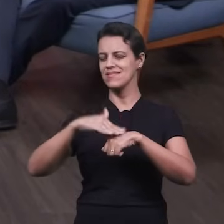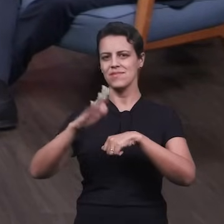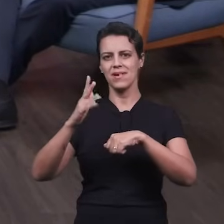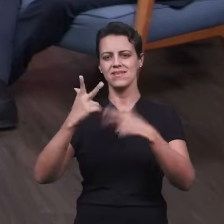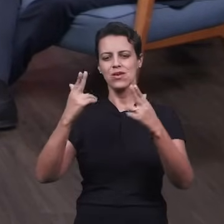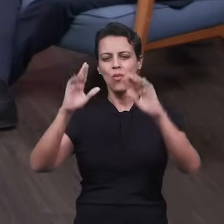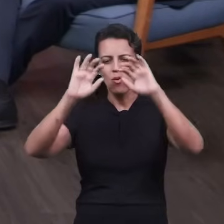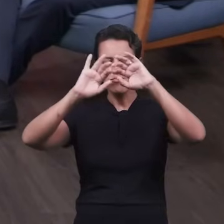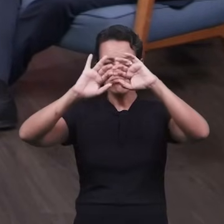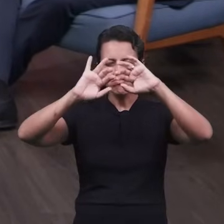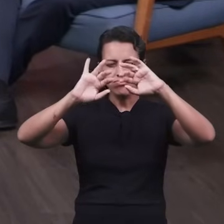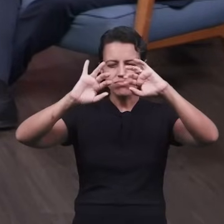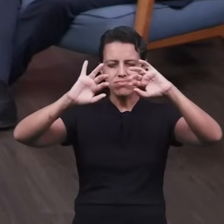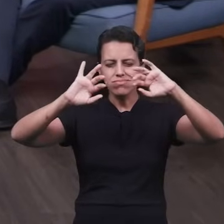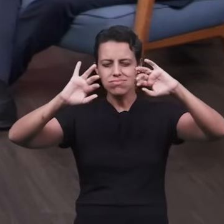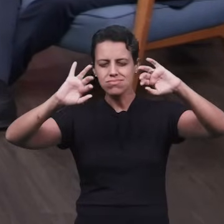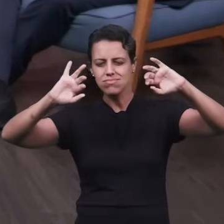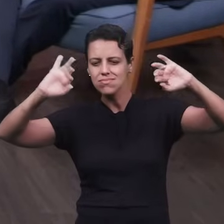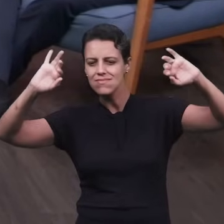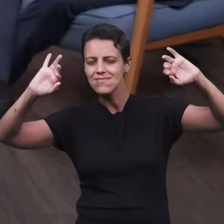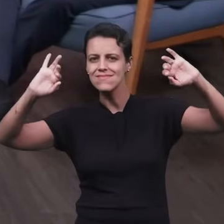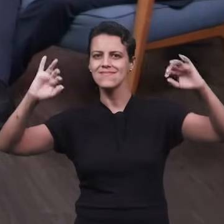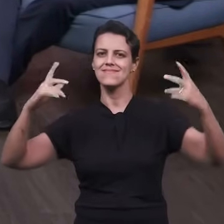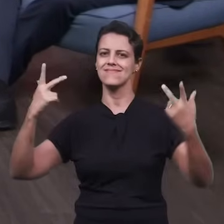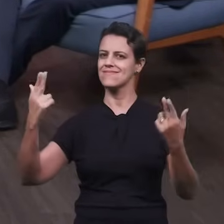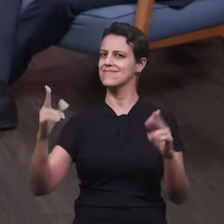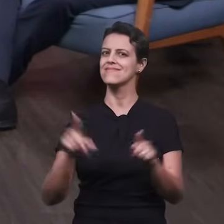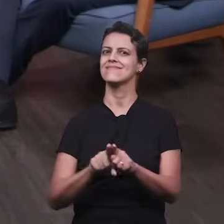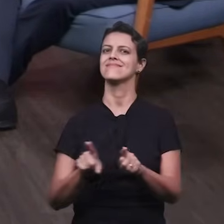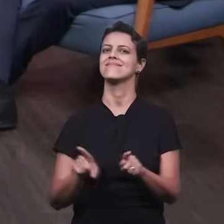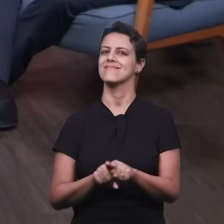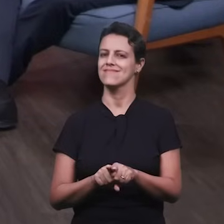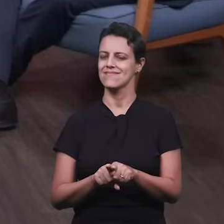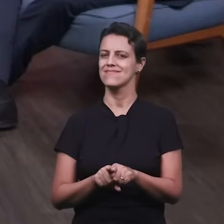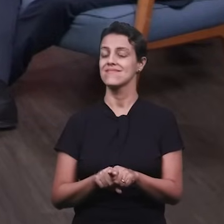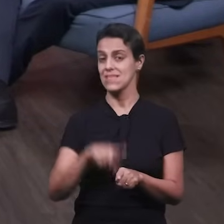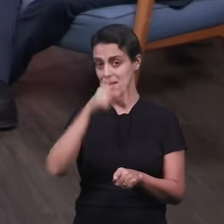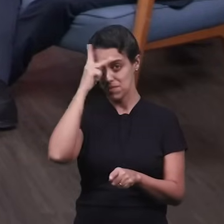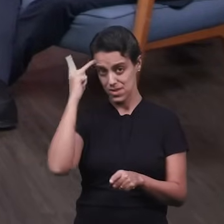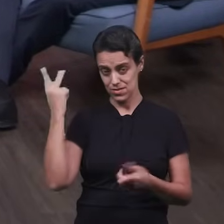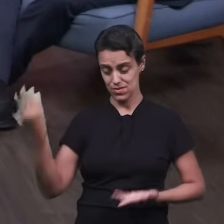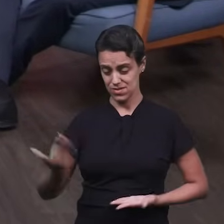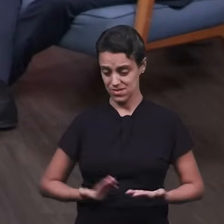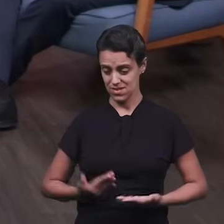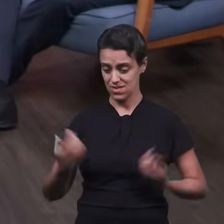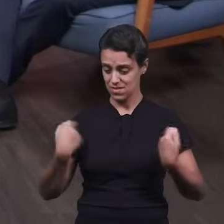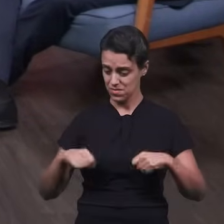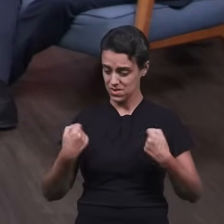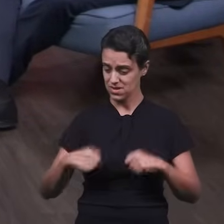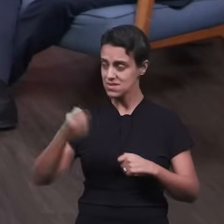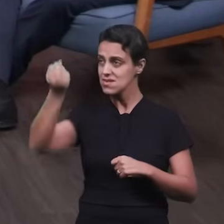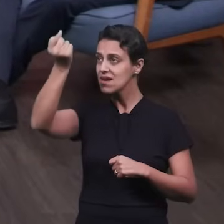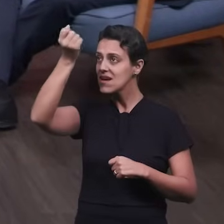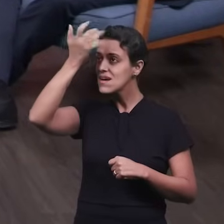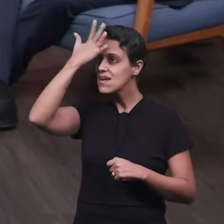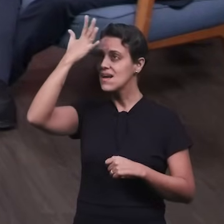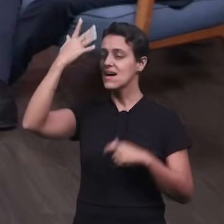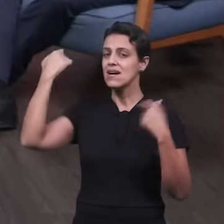mais ao Senhor pelas riquezas. O crescimento. O crente precisa crescer na graça, no conhecimento do